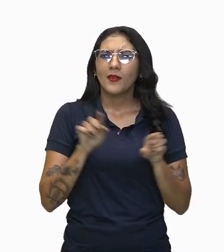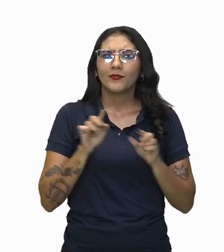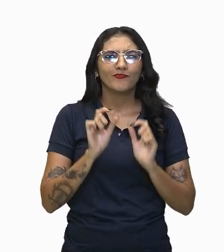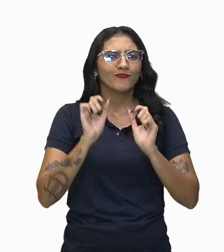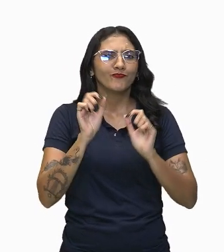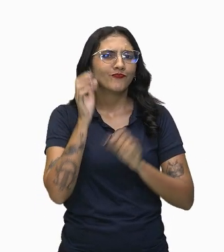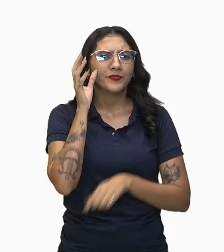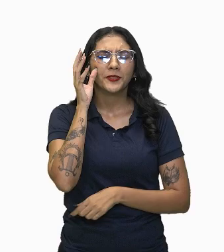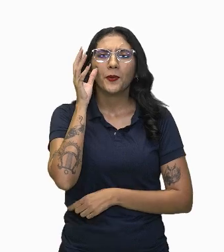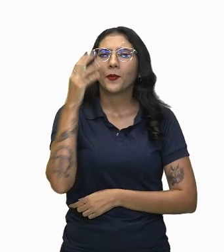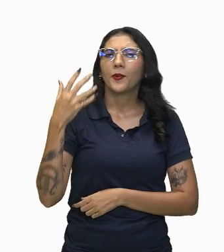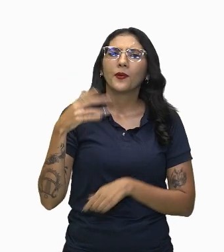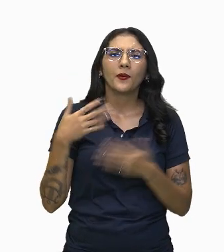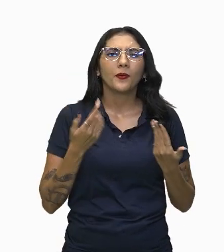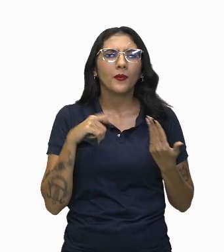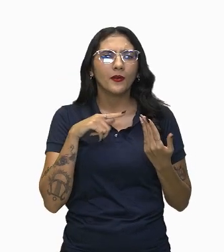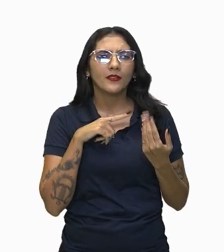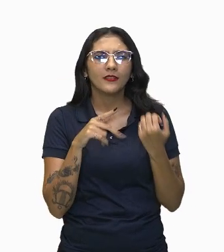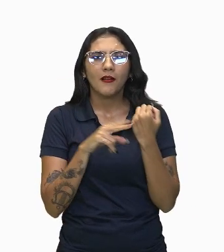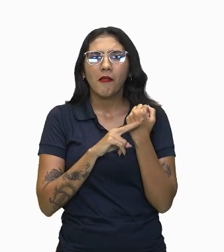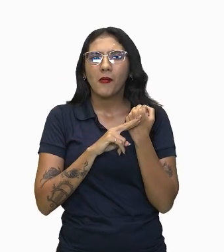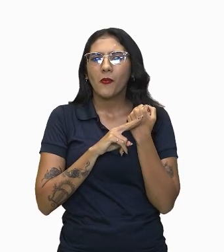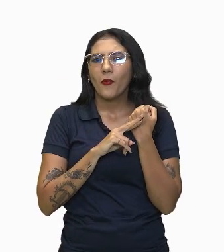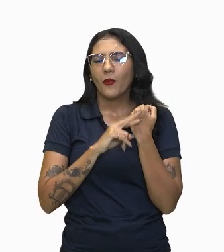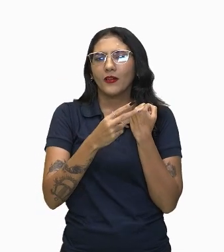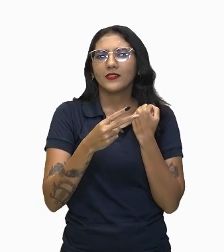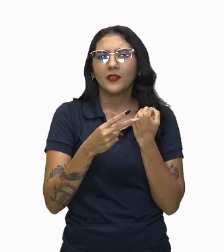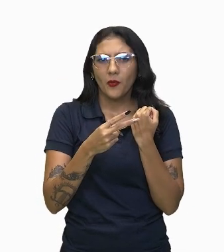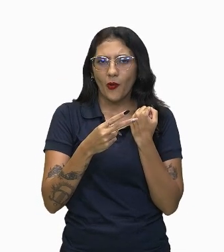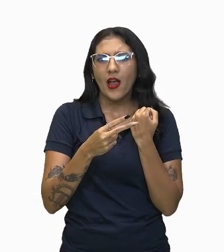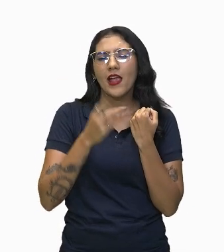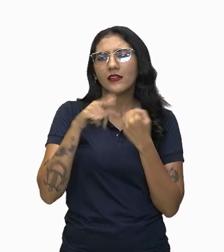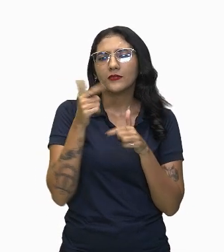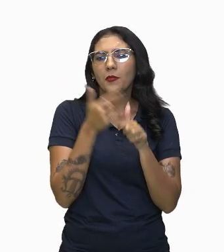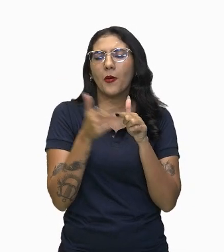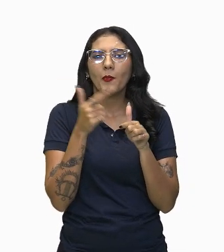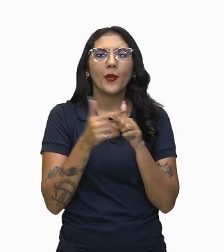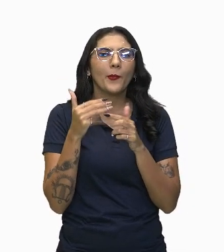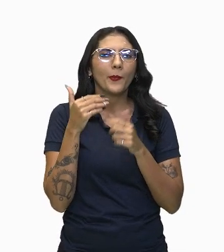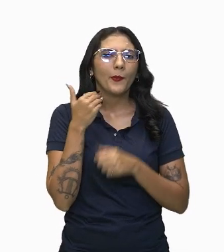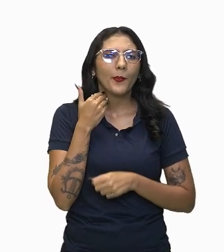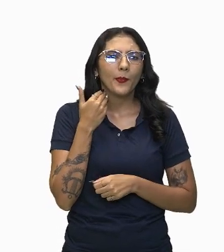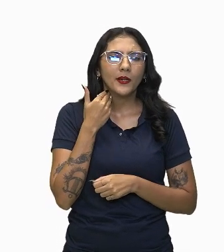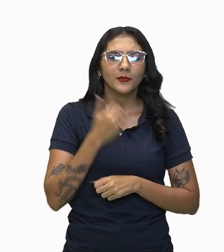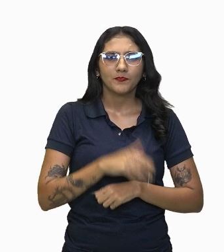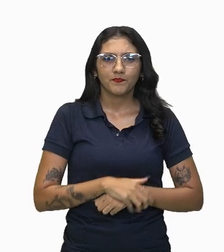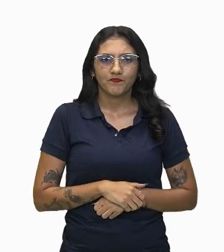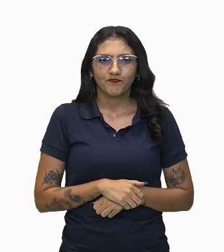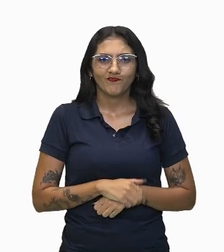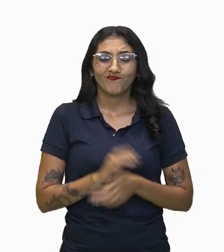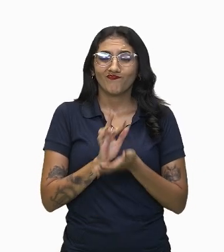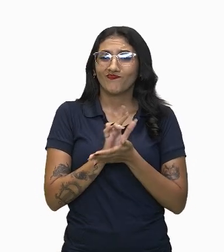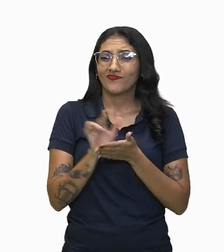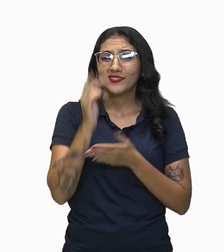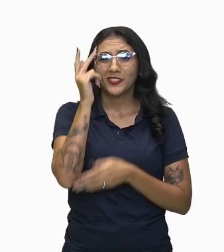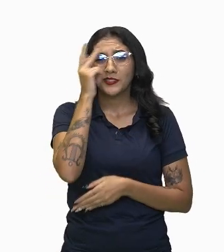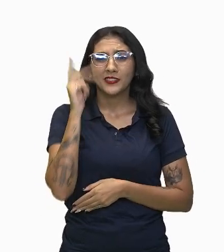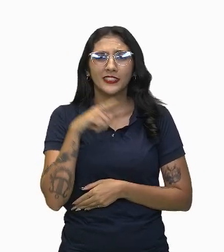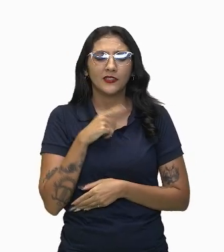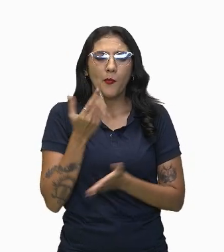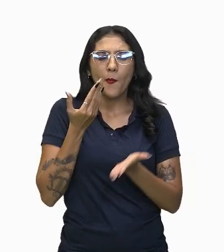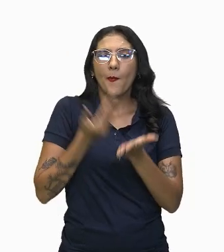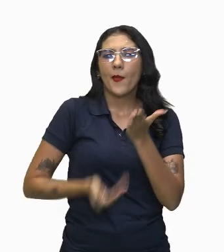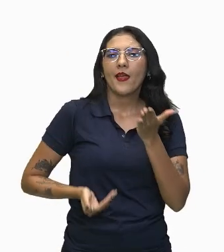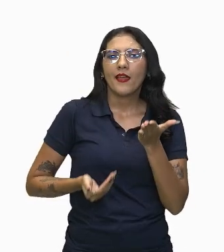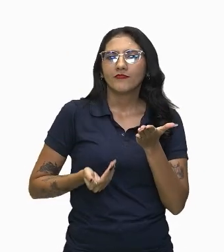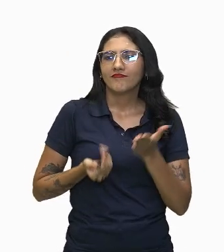são as consequências da queda da Bolsa de Valores? Milhões de pessoas acabaram perdendo as suas economias.